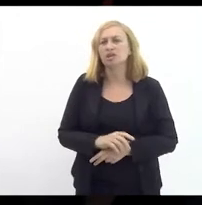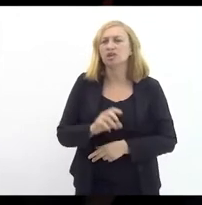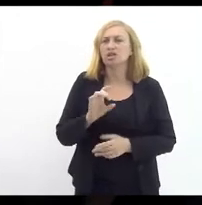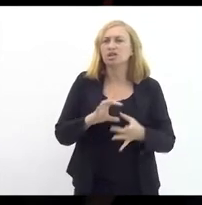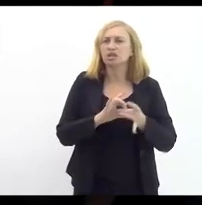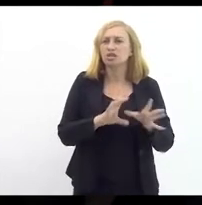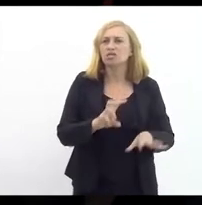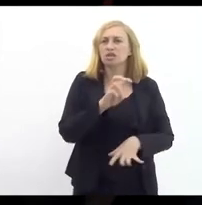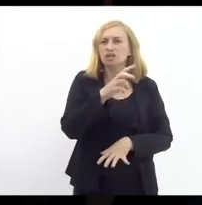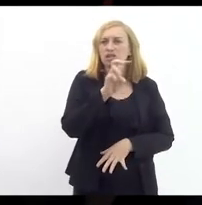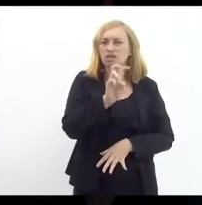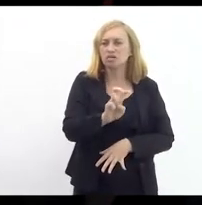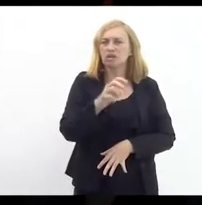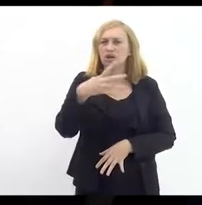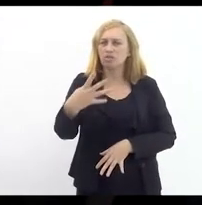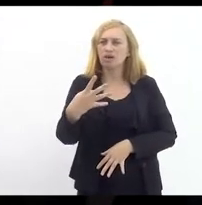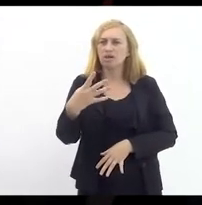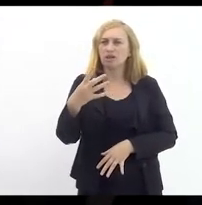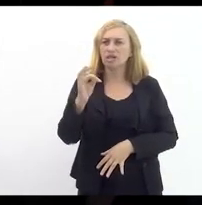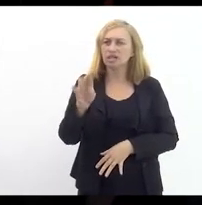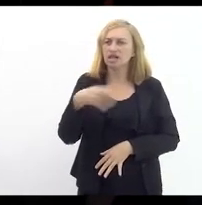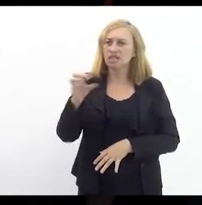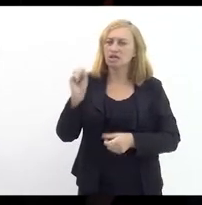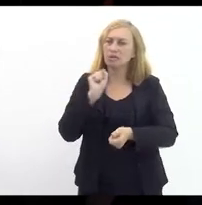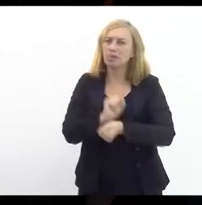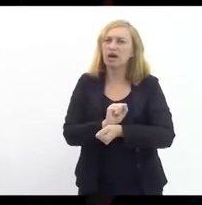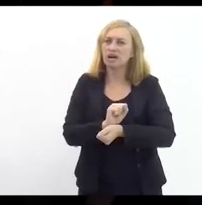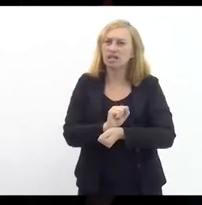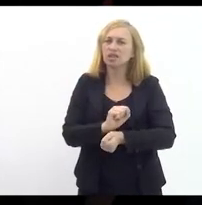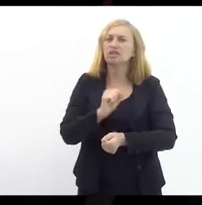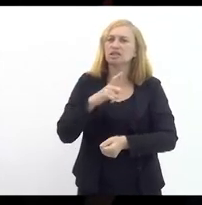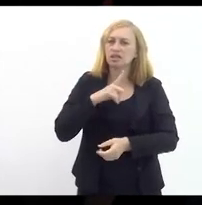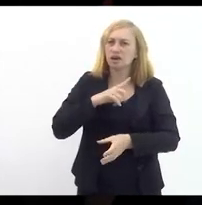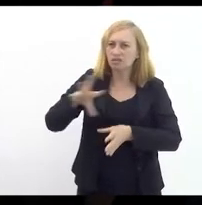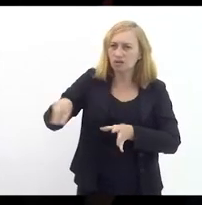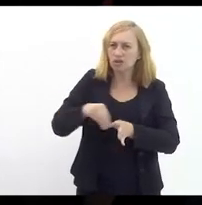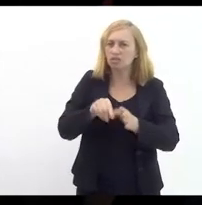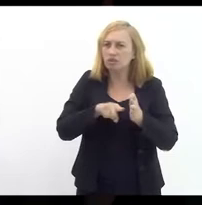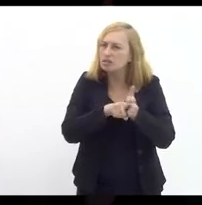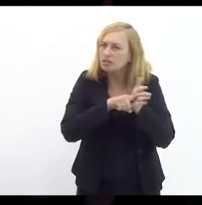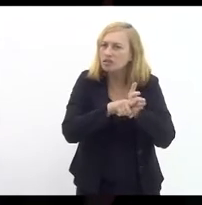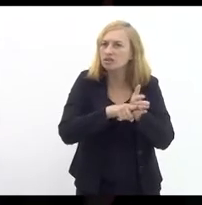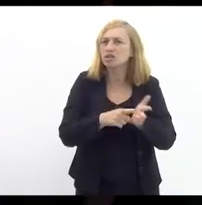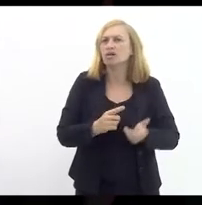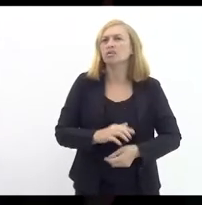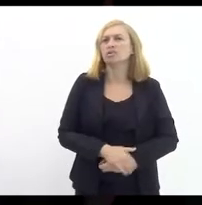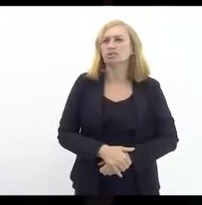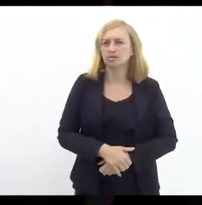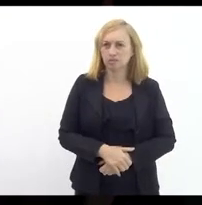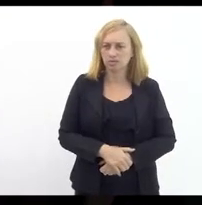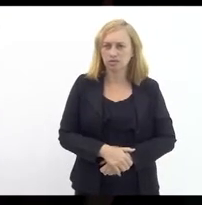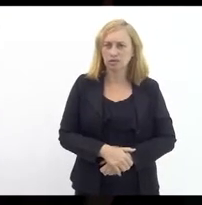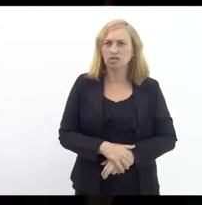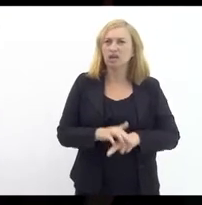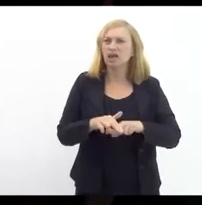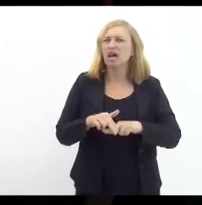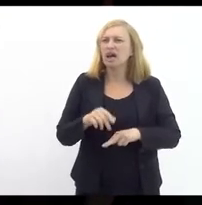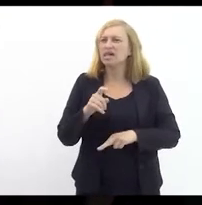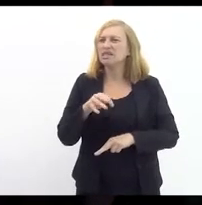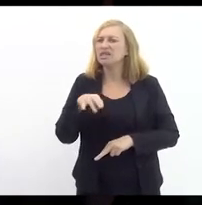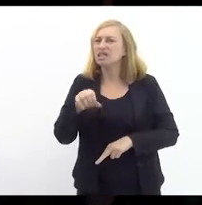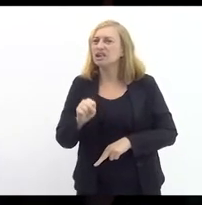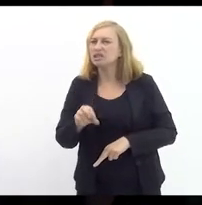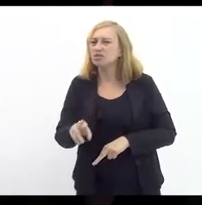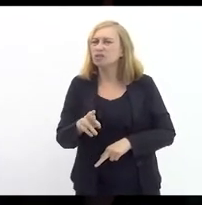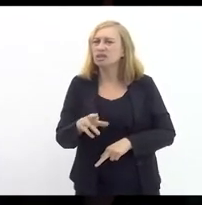54 estações sem funcionamento, houve um incremento da fiscalização. Por isso... A CETRANS dispõe de alguma estrutura